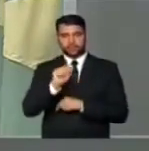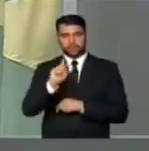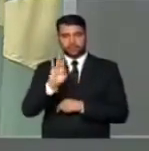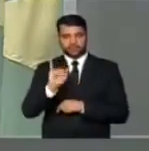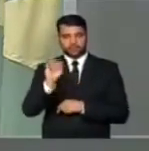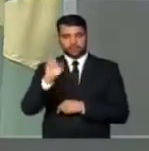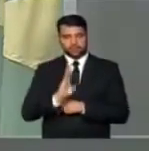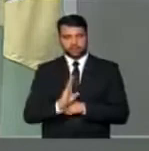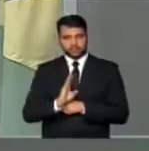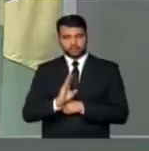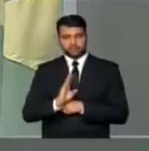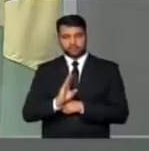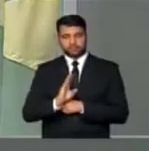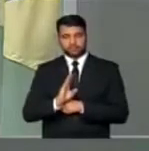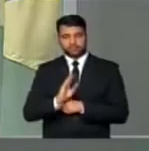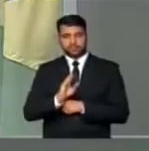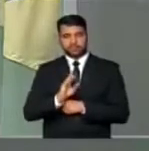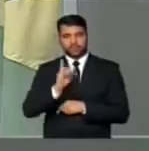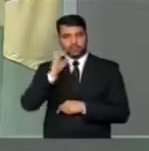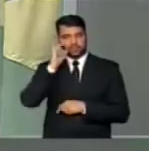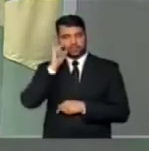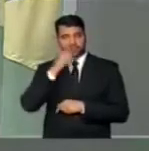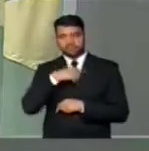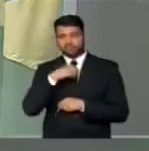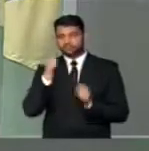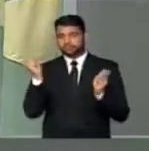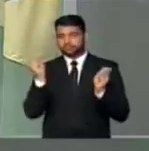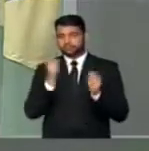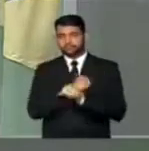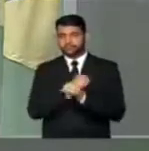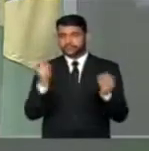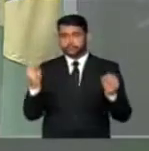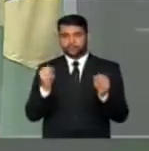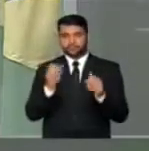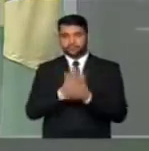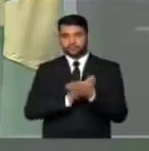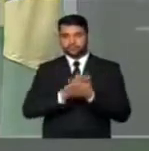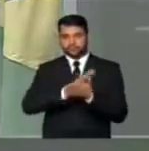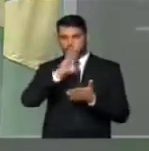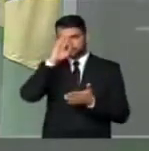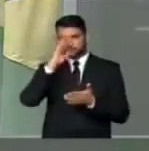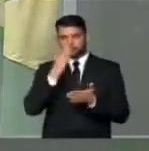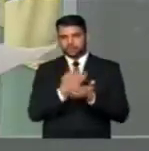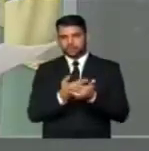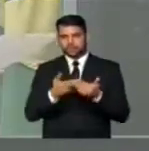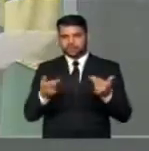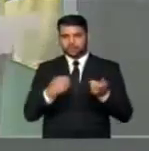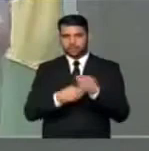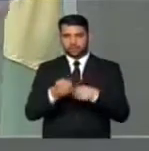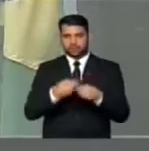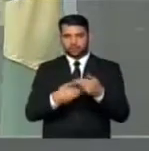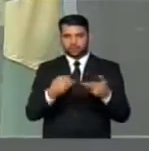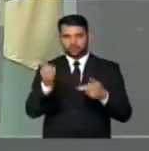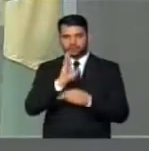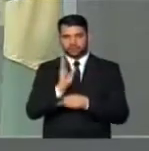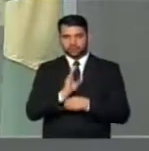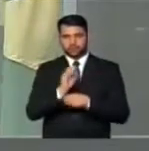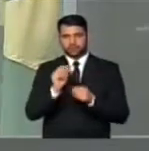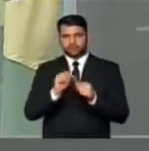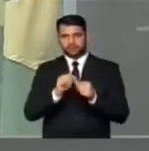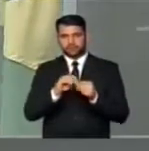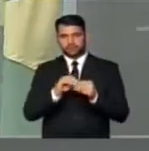bruto. Dilma não só é incompetente, porque não conseguiu credibilidade dos agentes econômicos e o Brasil